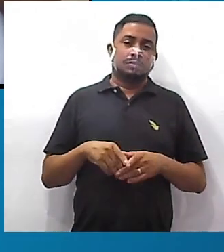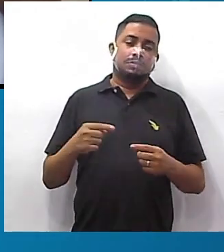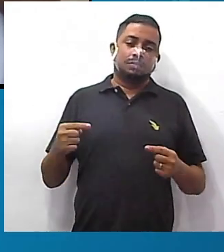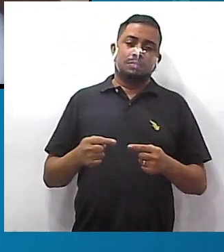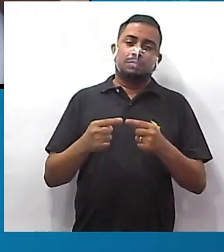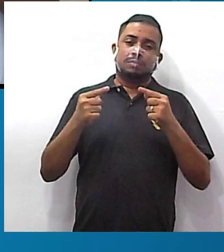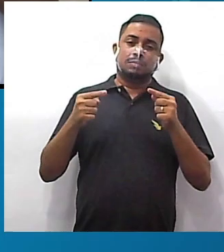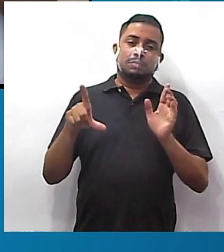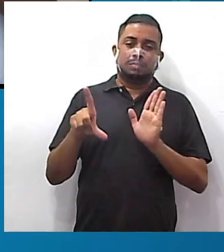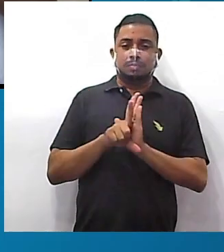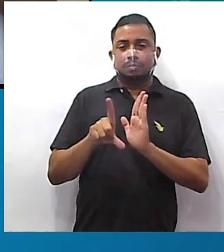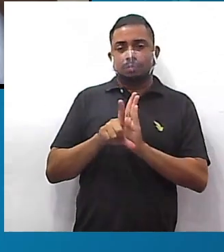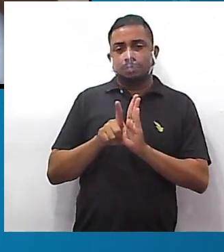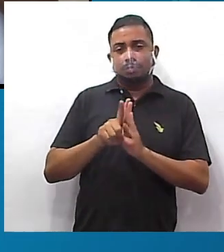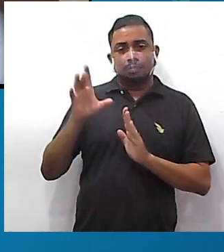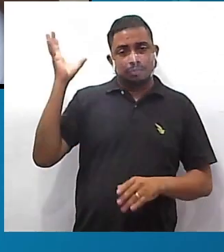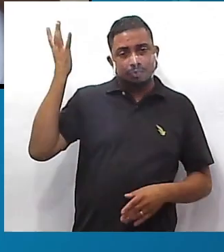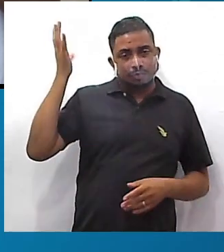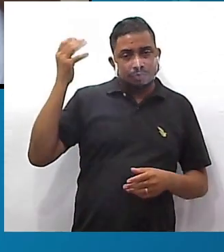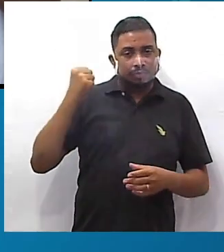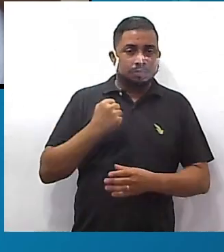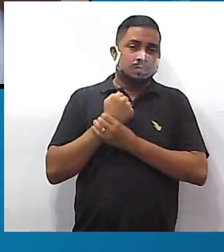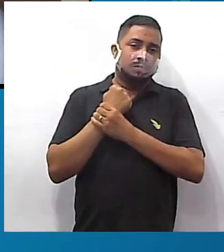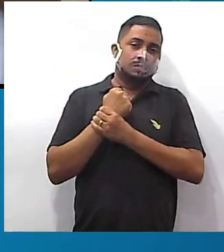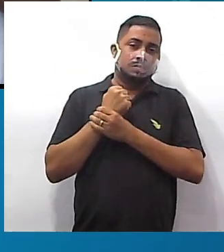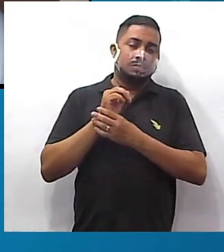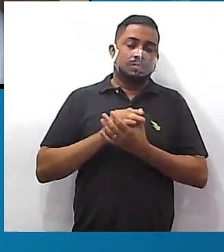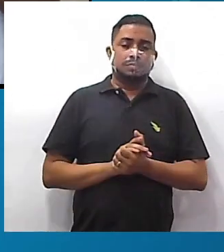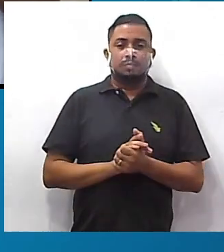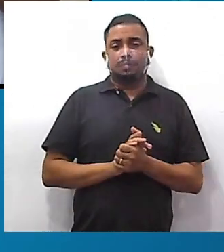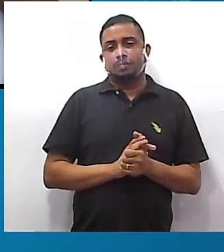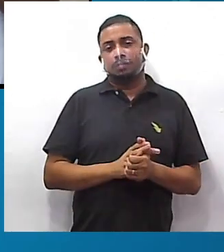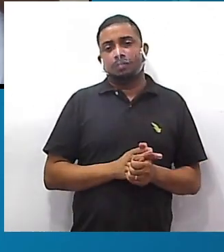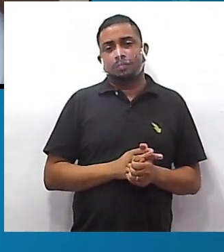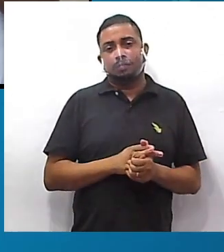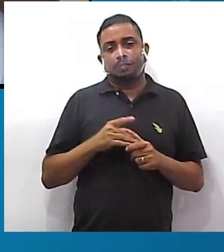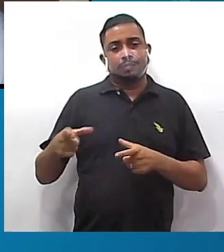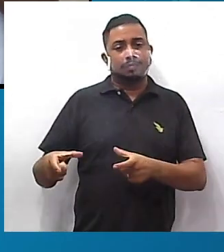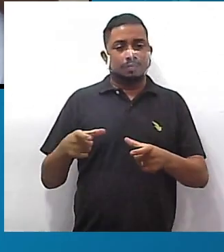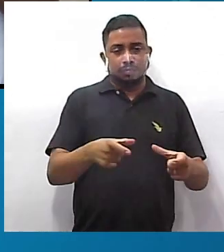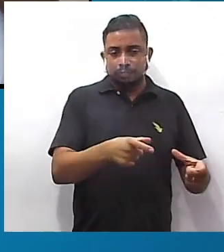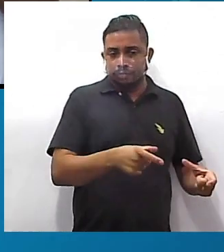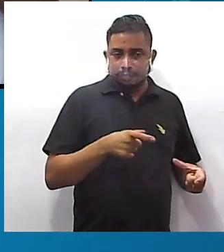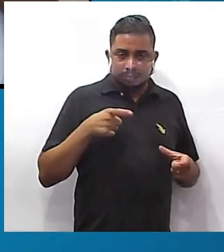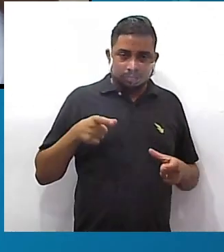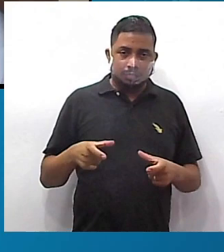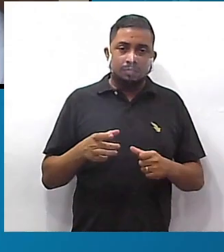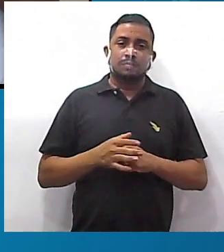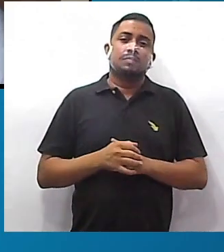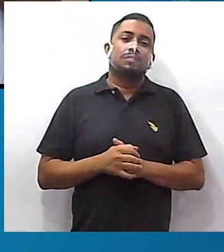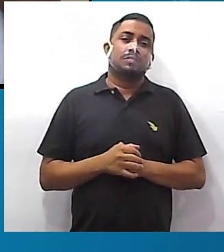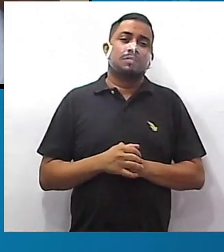com a legislação ambiental, de proteção ambiental do seu local